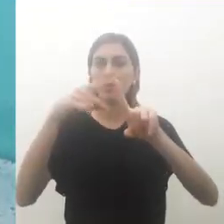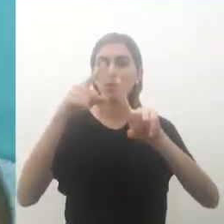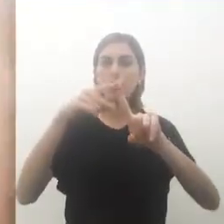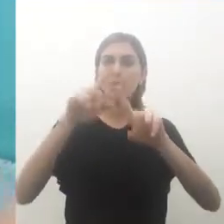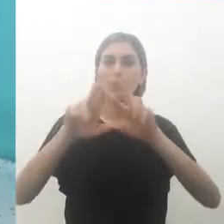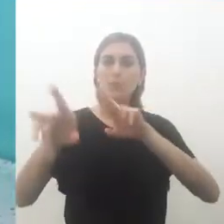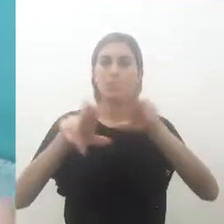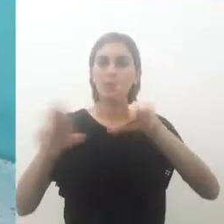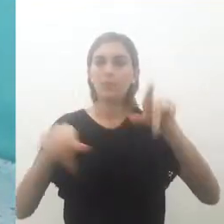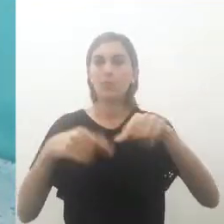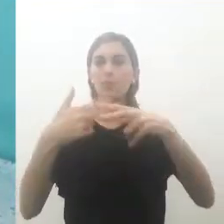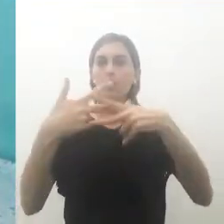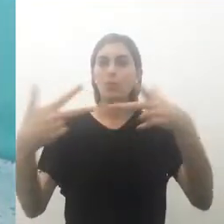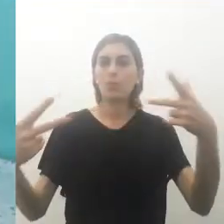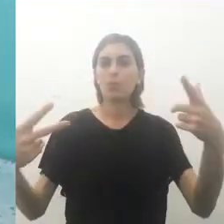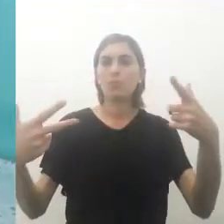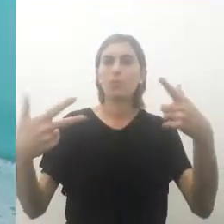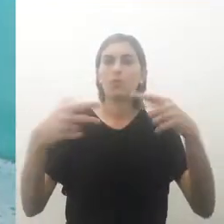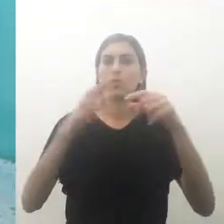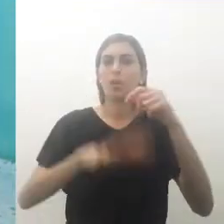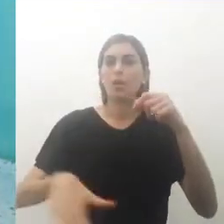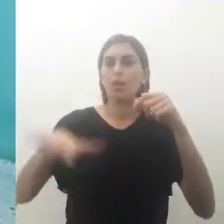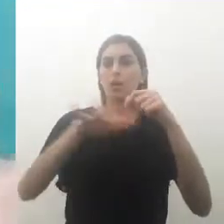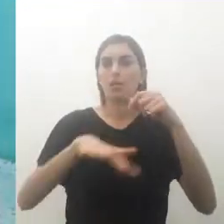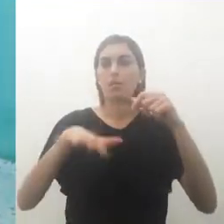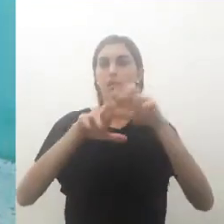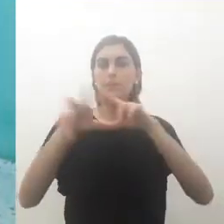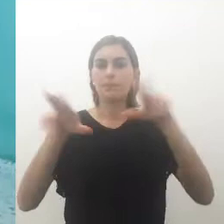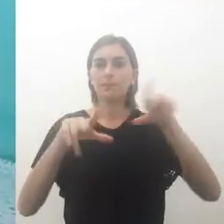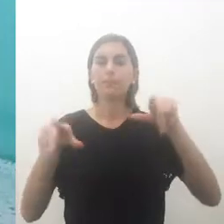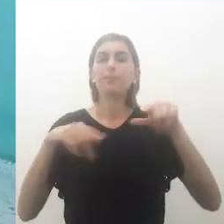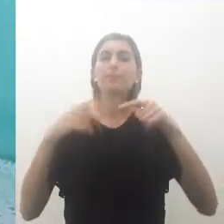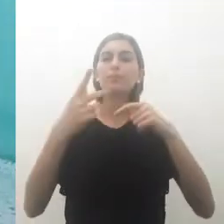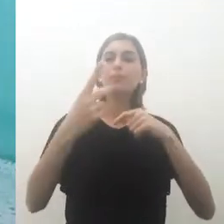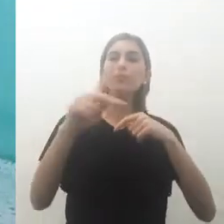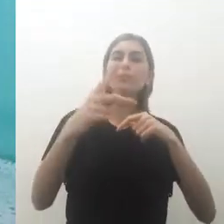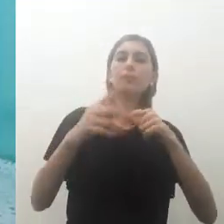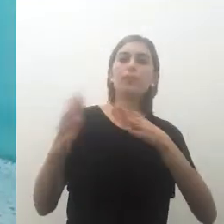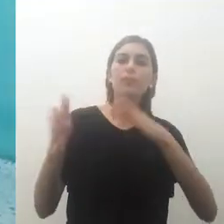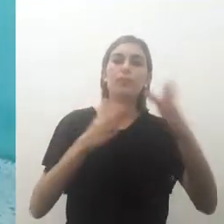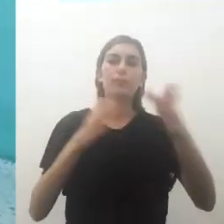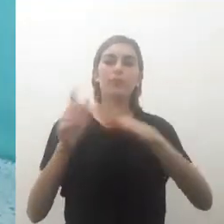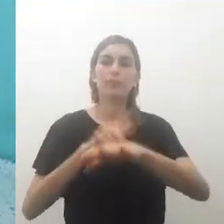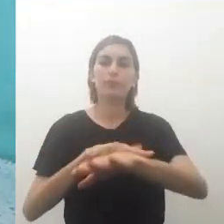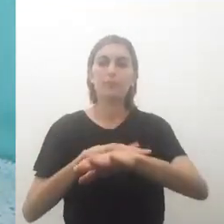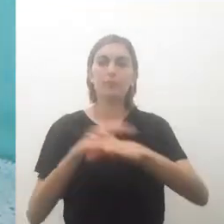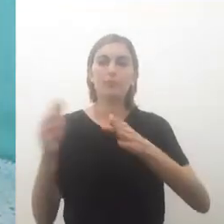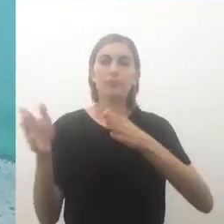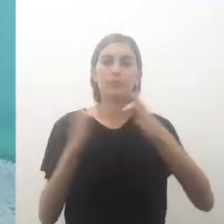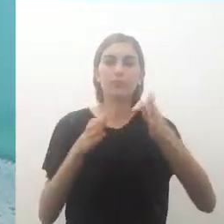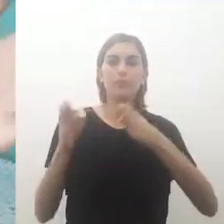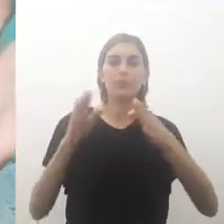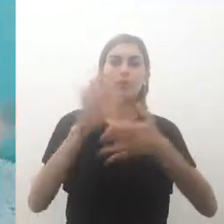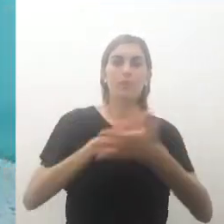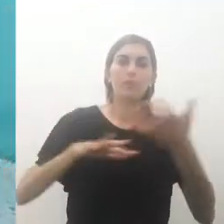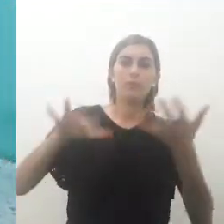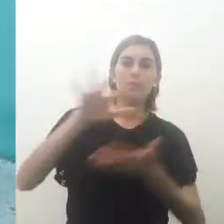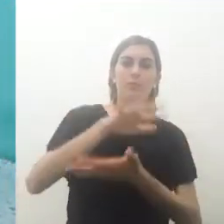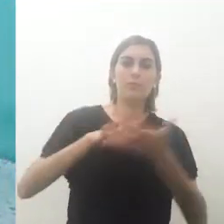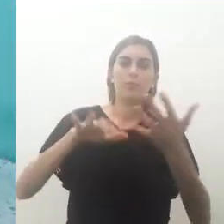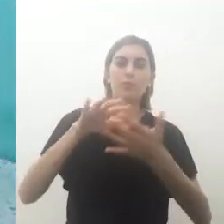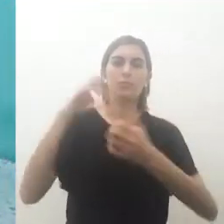vários tipos de produtos, de áreas que vocês possam imaginar naquele período, né? O início